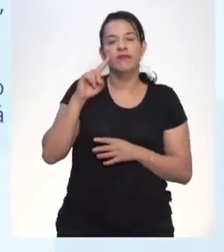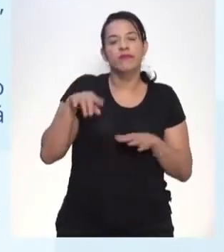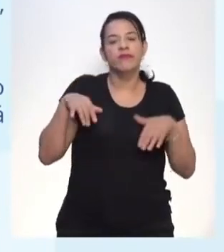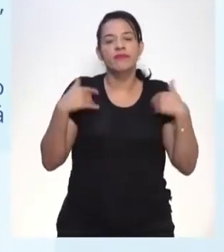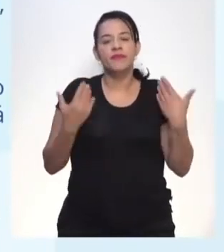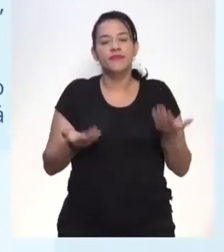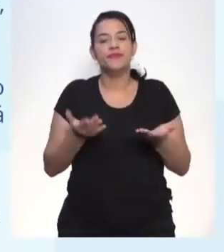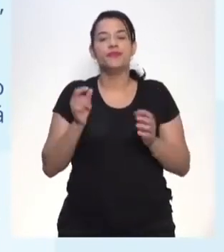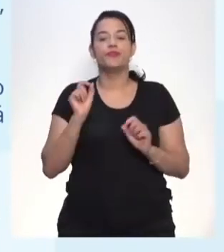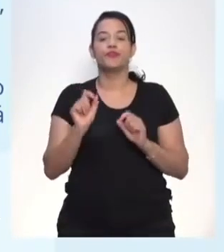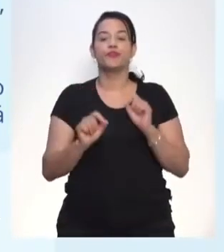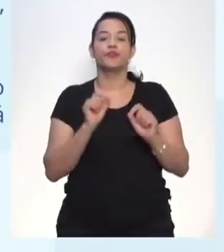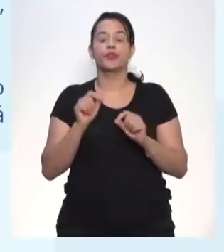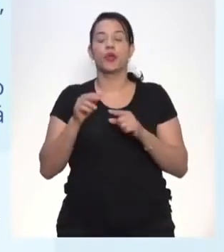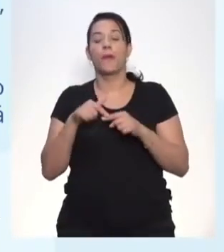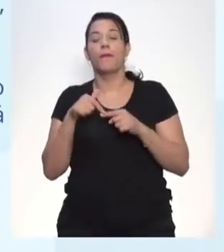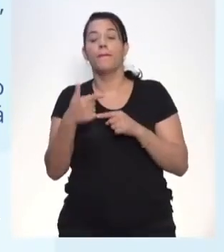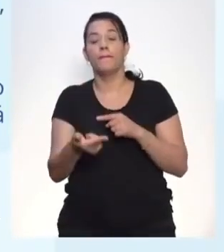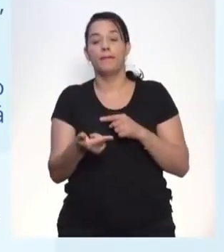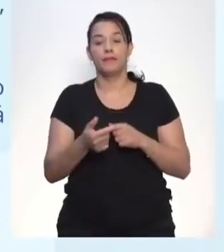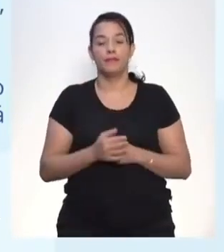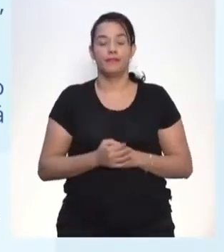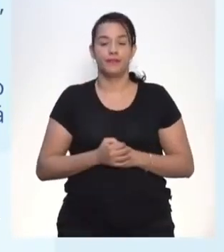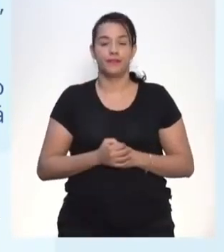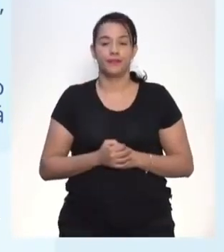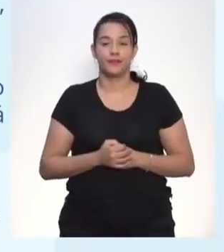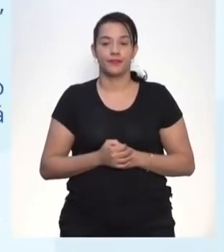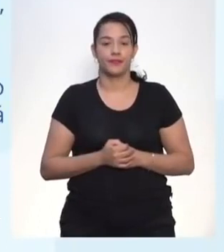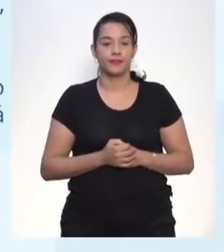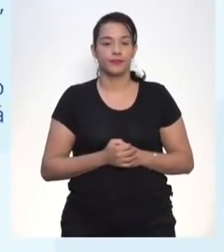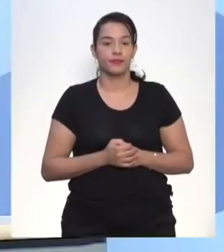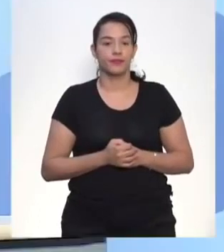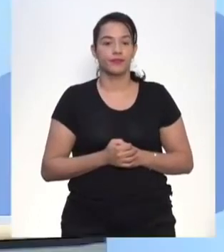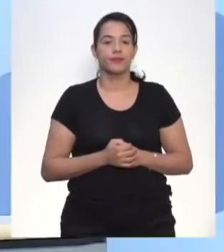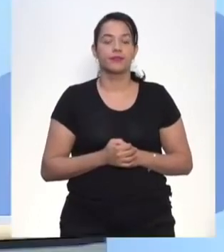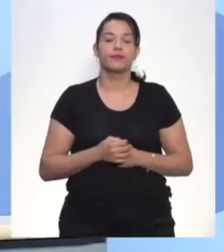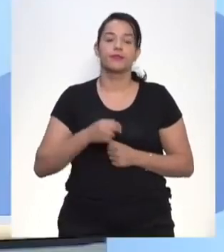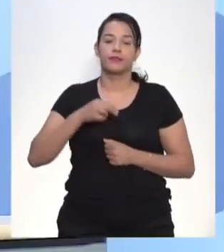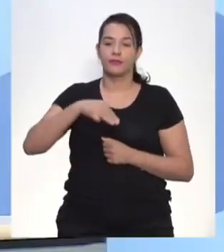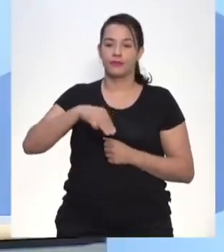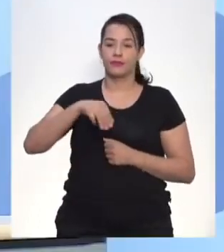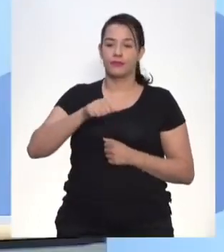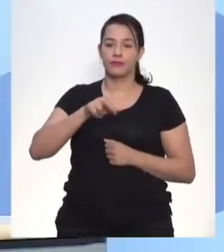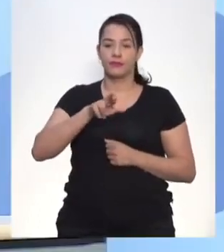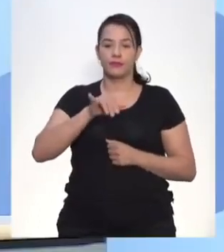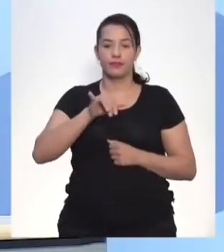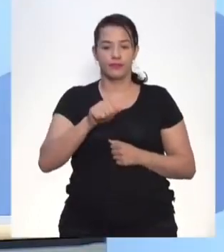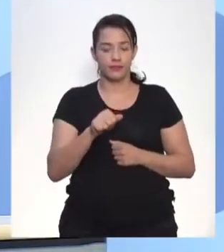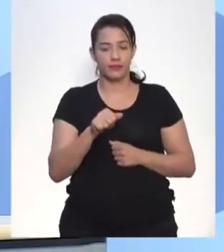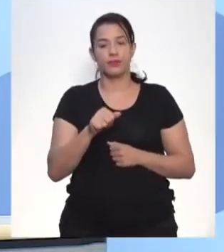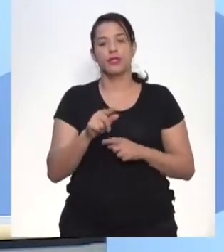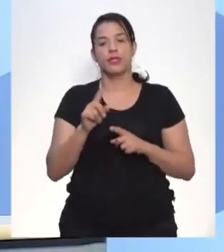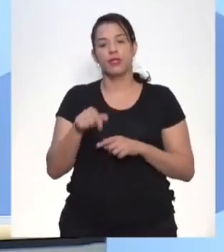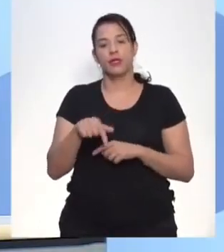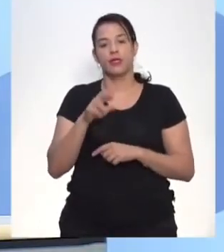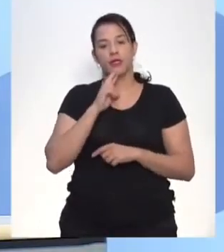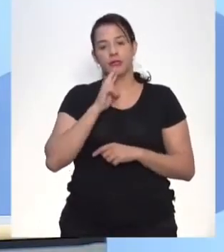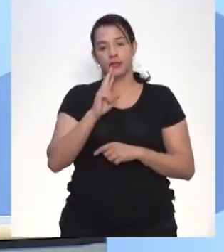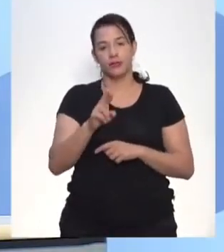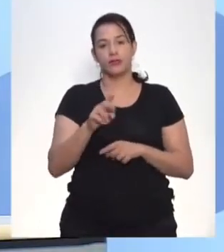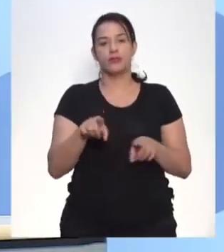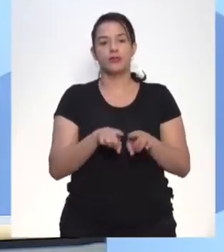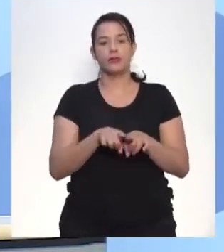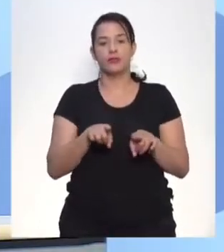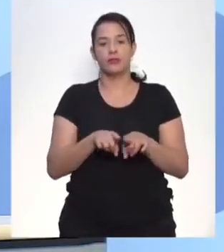a ideia é qual que é o próximo. Sim, é isso mesmo. E a Maria Eduarda, do professor Carlos Doni, havia